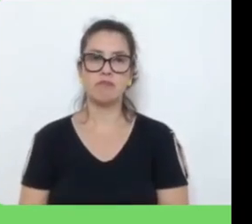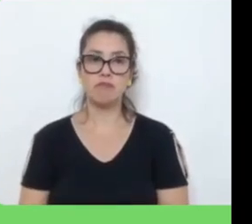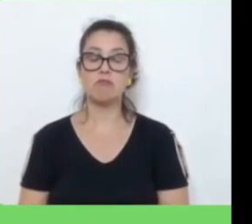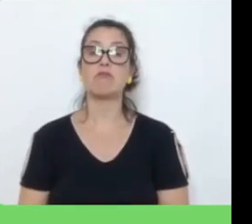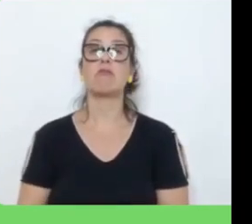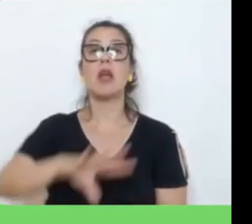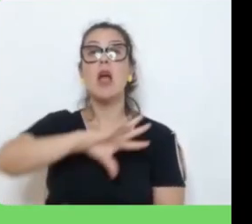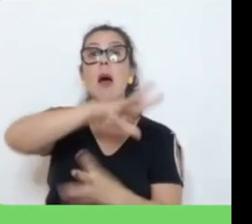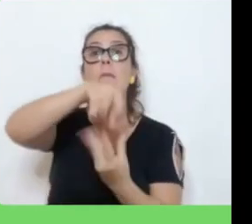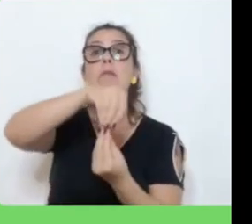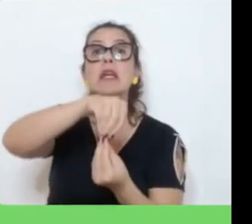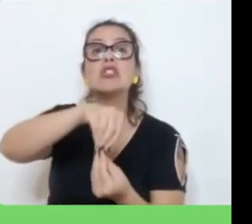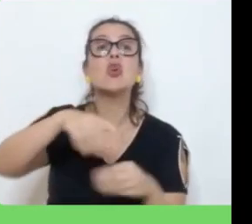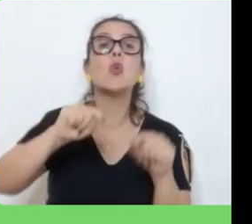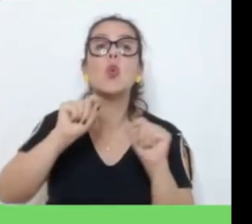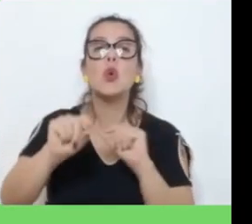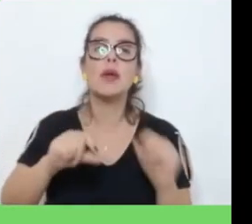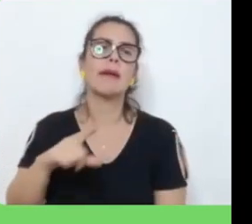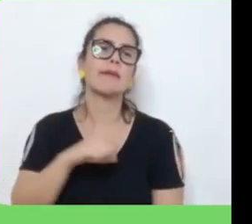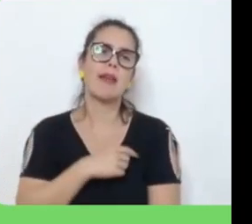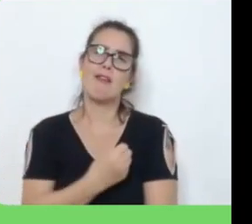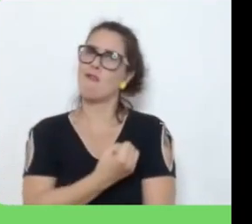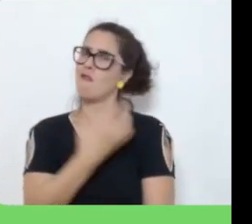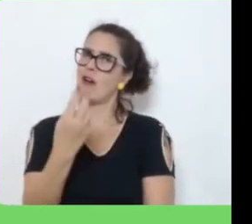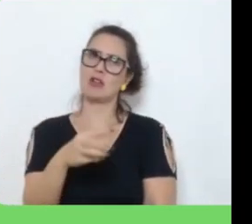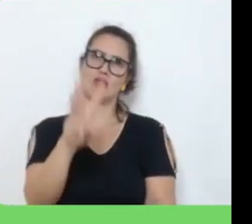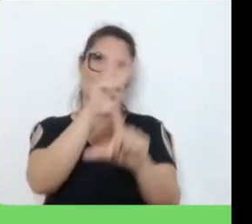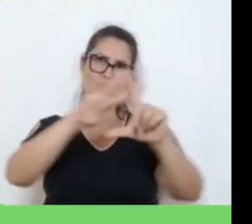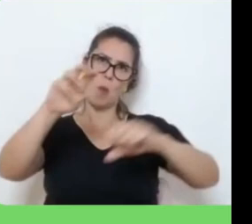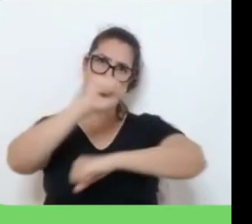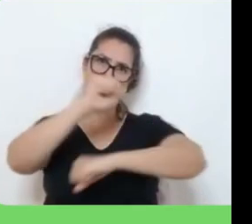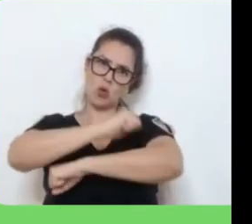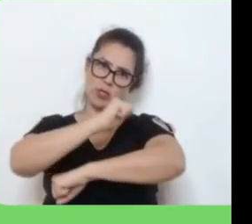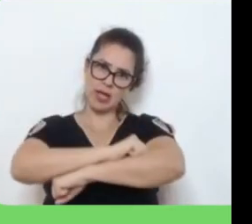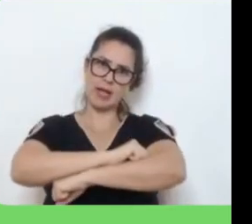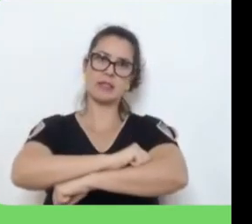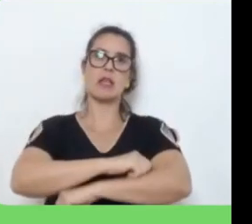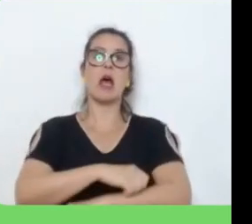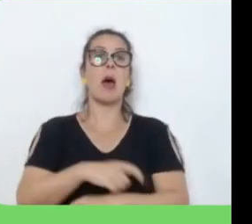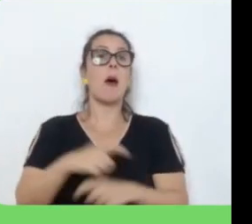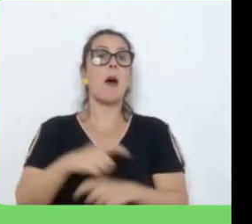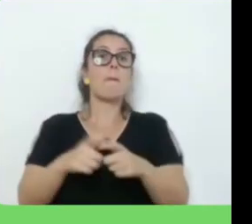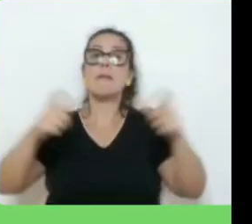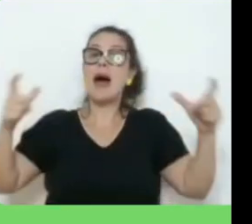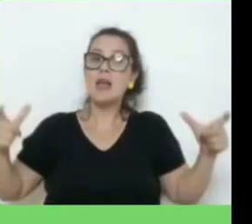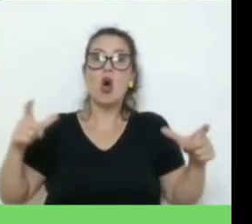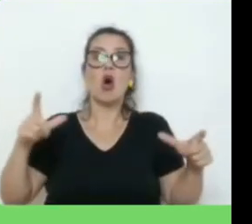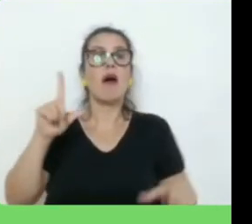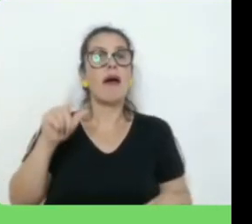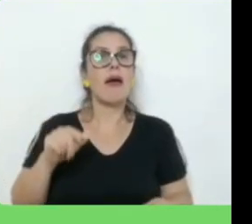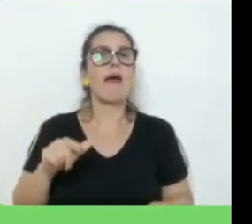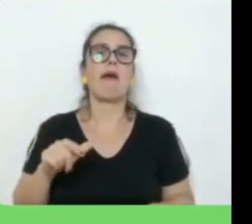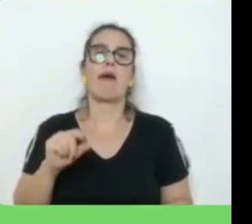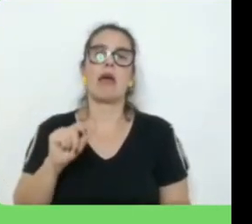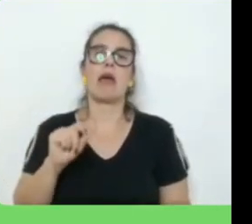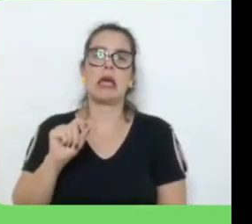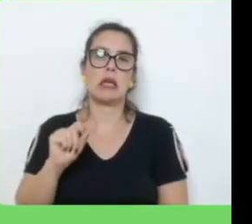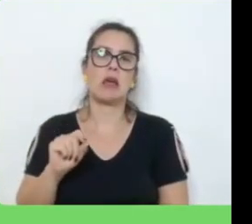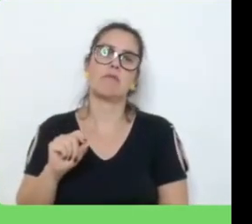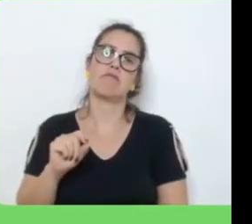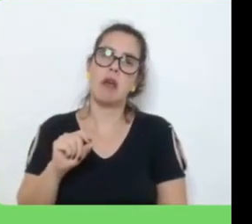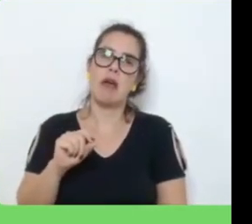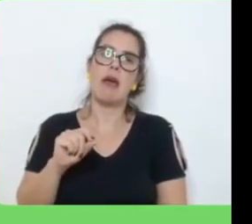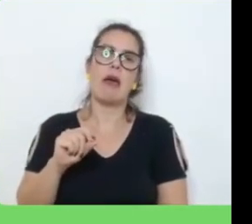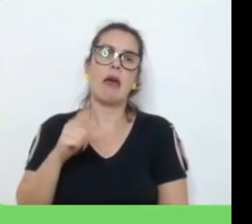colegas né tem grandes portais e gen Brasil é a maior deles ainda Enem Terra Game On Jovem Nerd